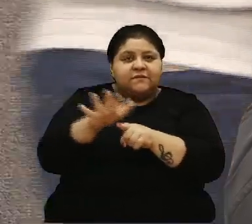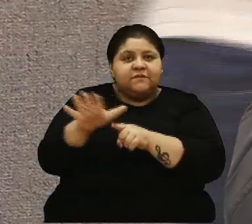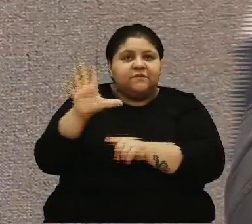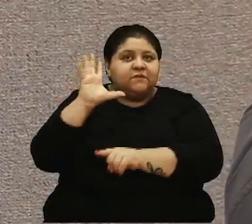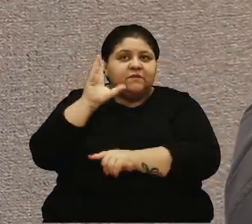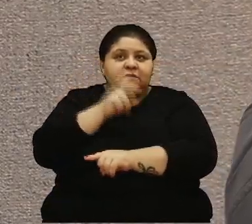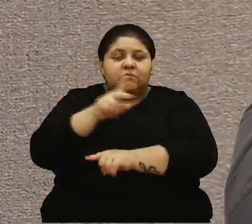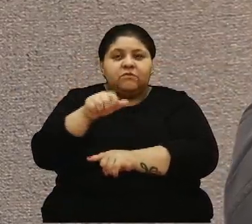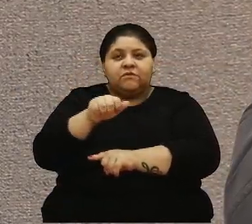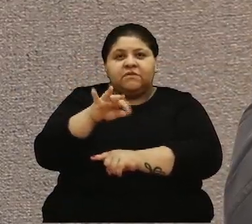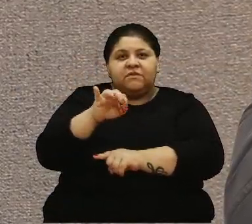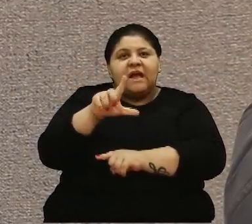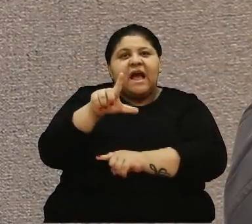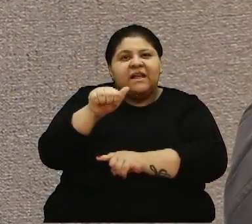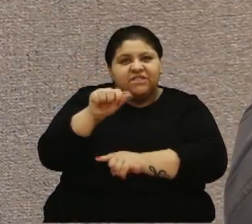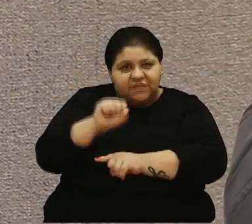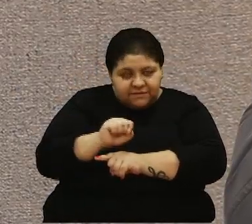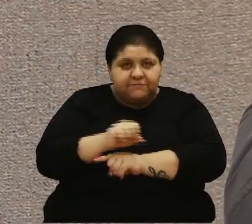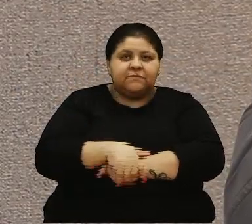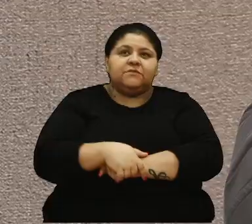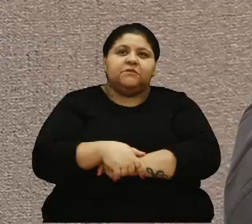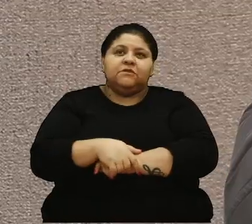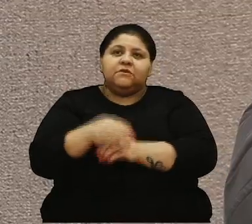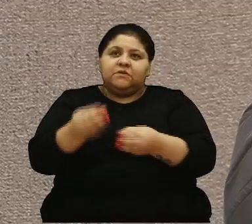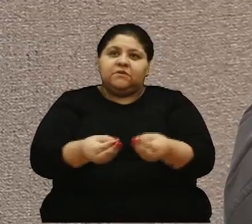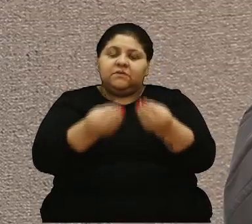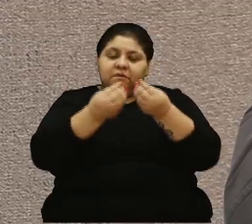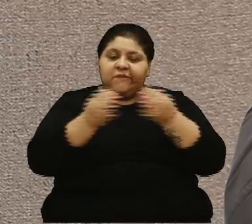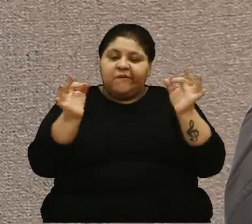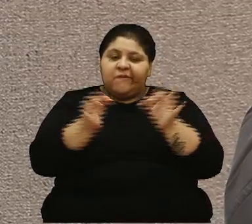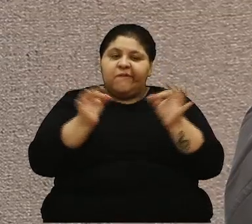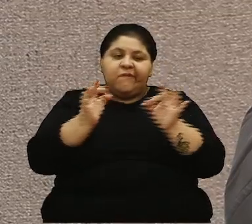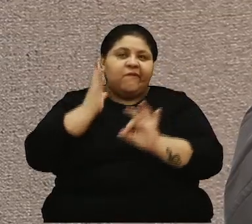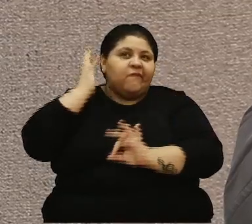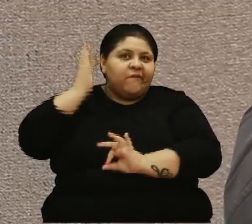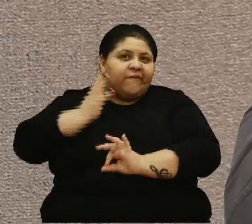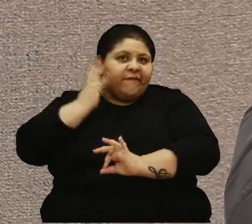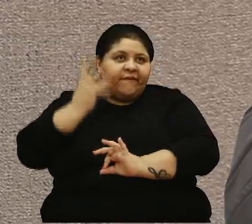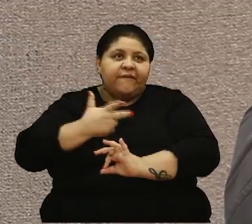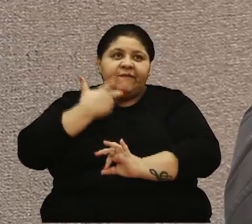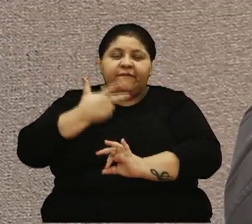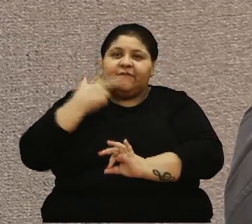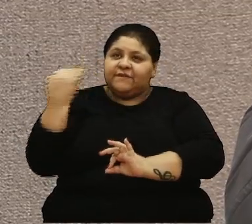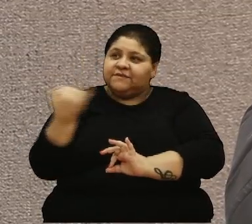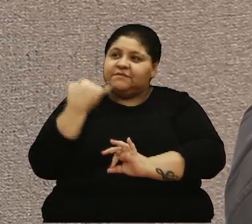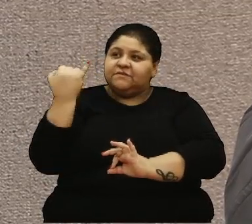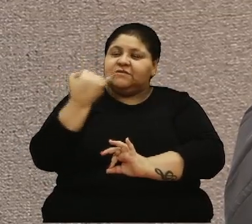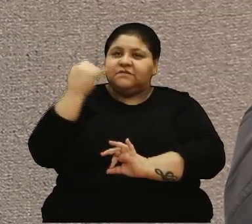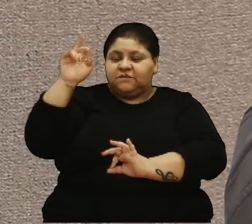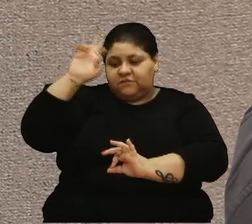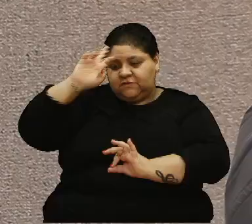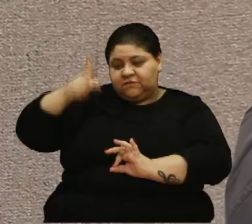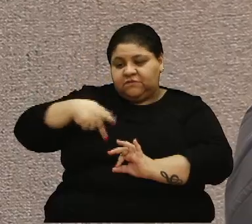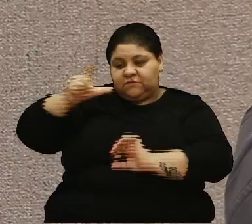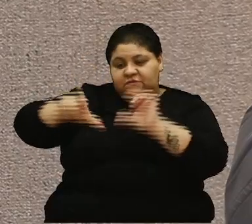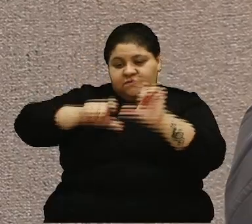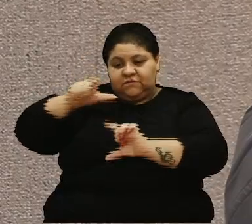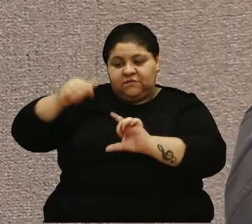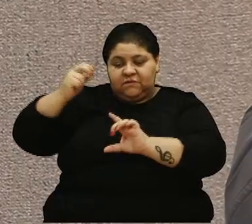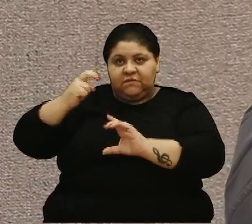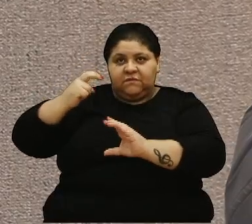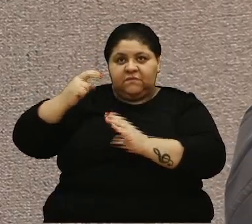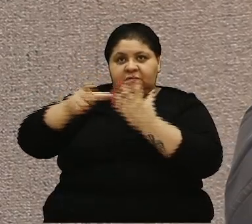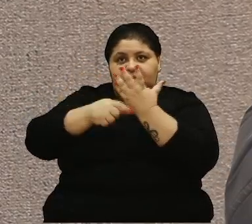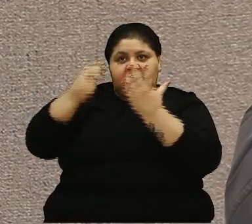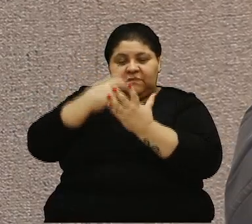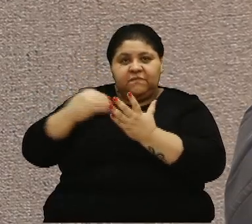professor Atlas ali, né? Atlas. Que nos trouxe uma excelente palestra falando sobre a importância de reconhecer as pessoas com altas habilidades, né, e